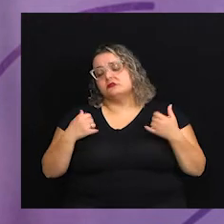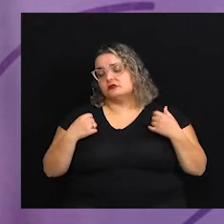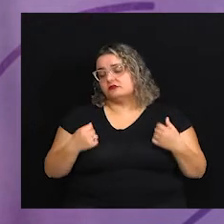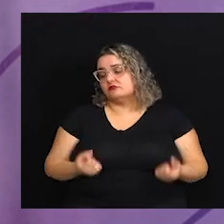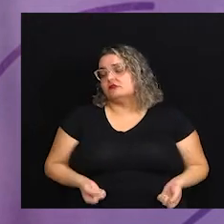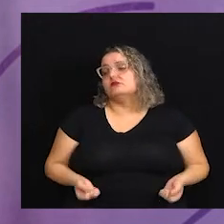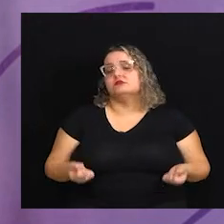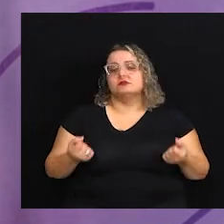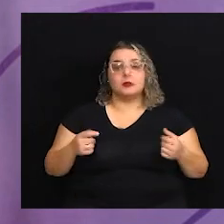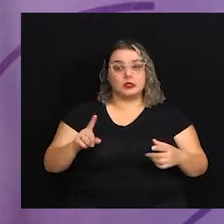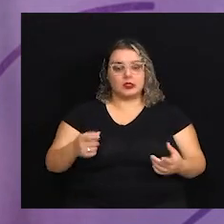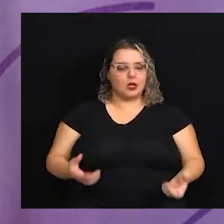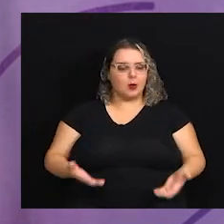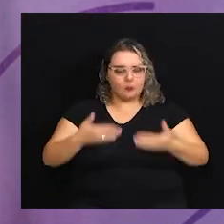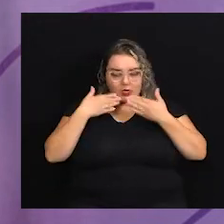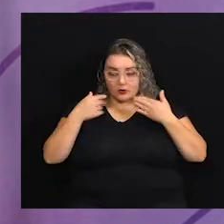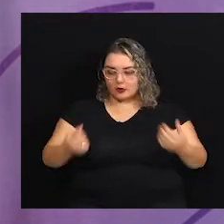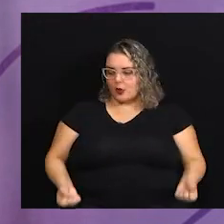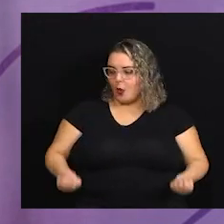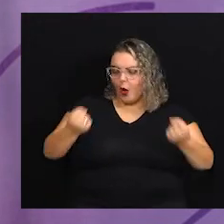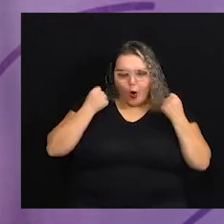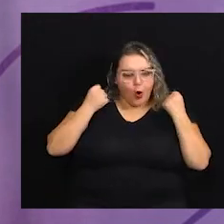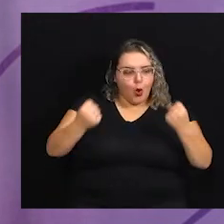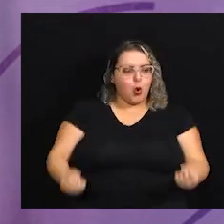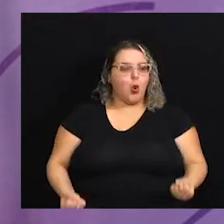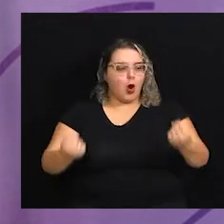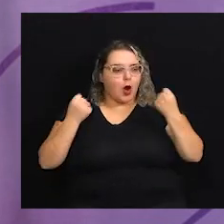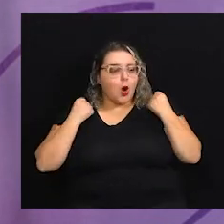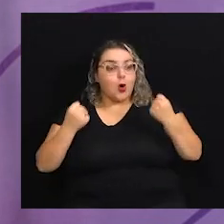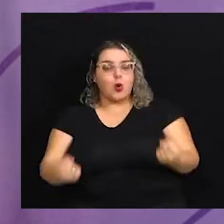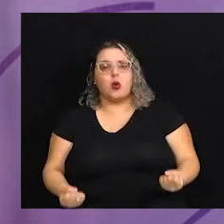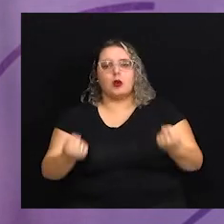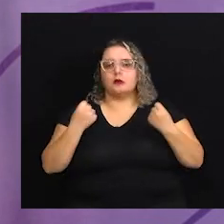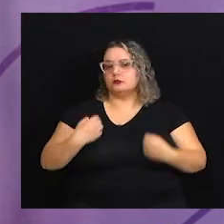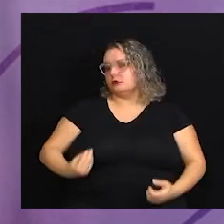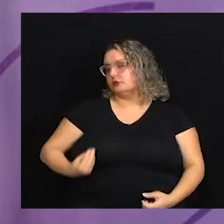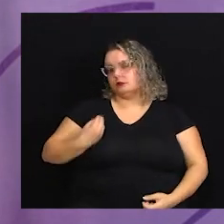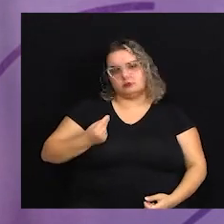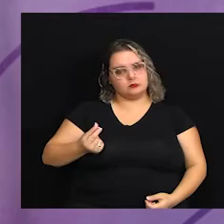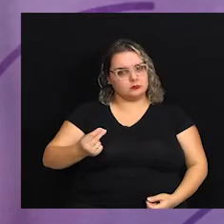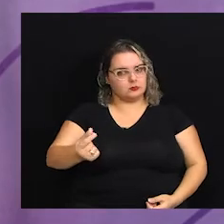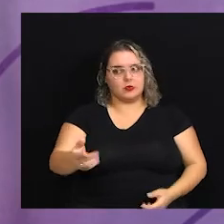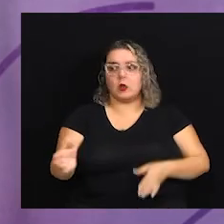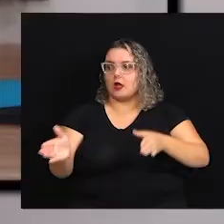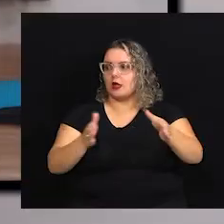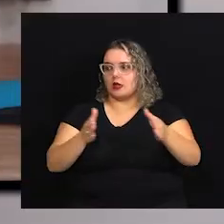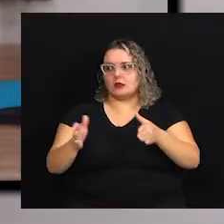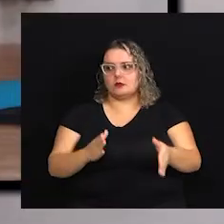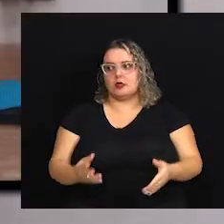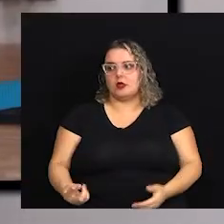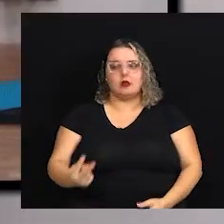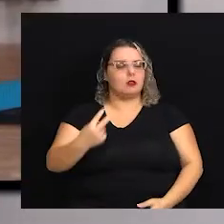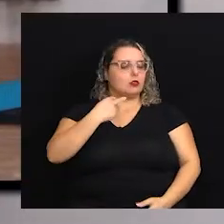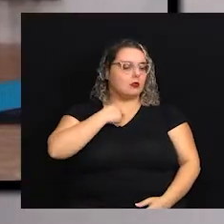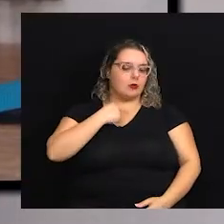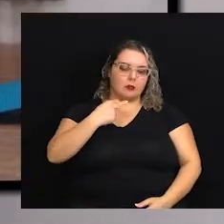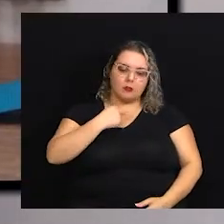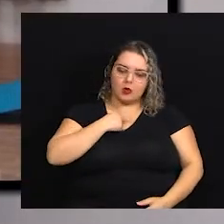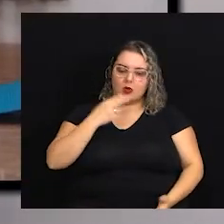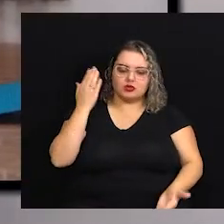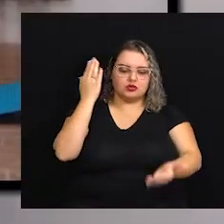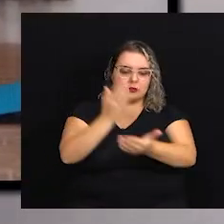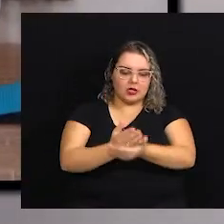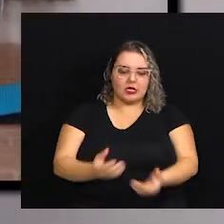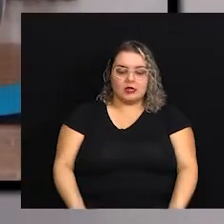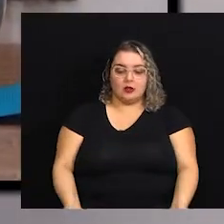sem energia, tem que melhorar, e aí exercício é para a vida toda. E nessa fase, não pode abrir